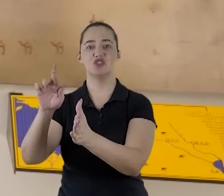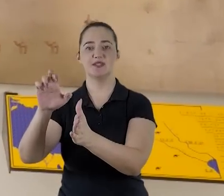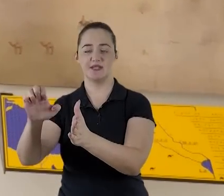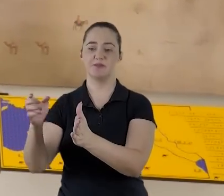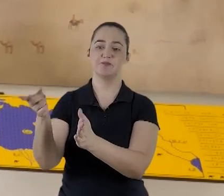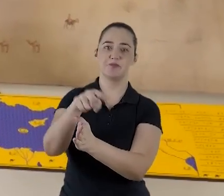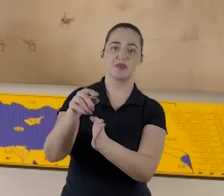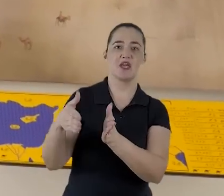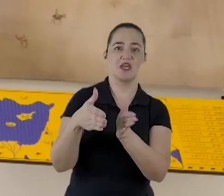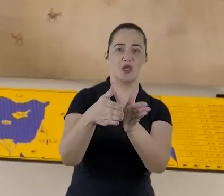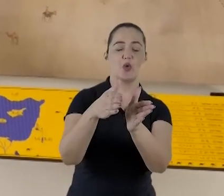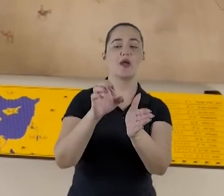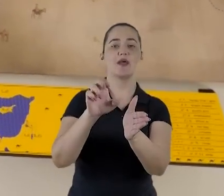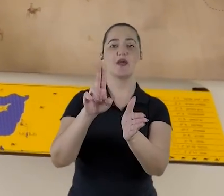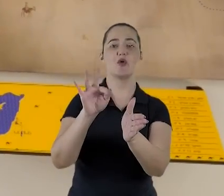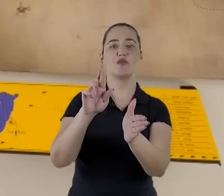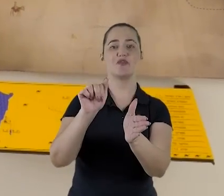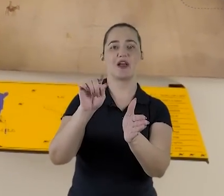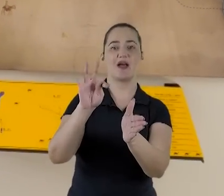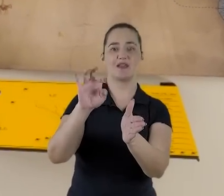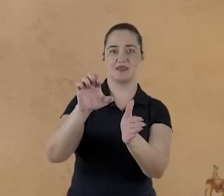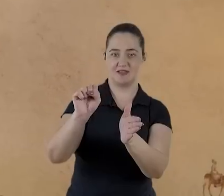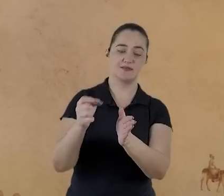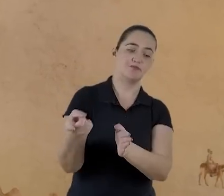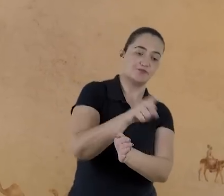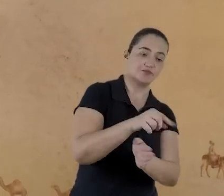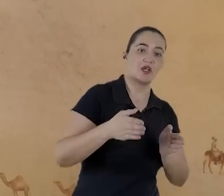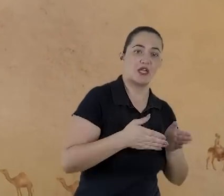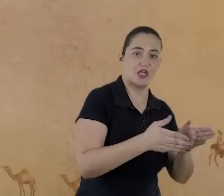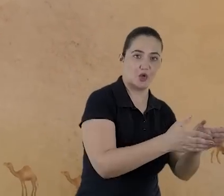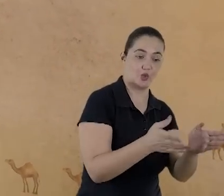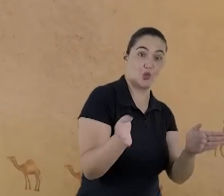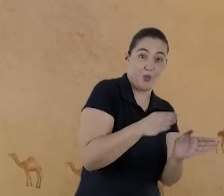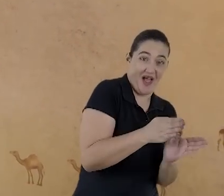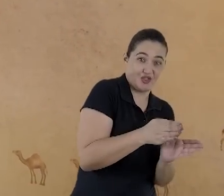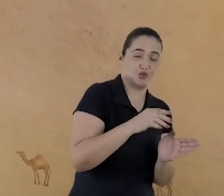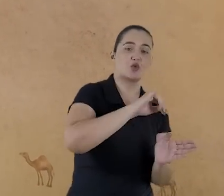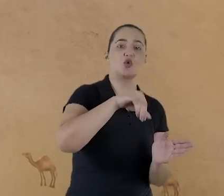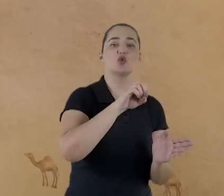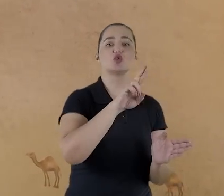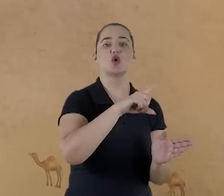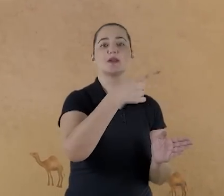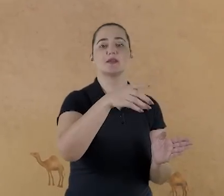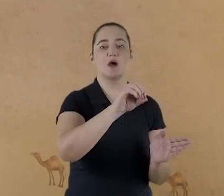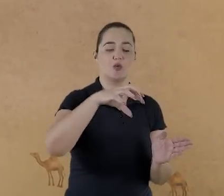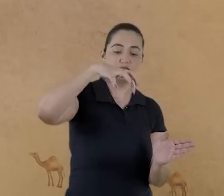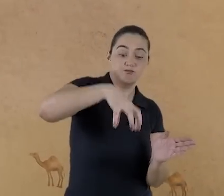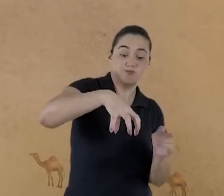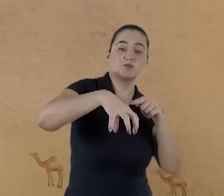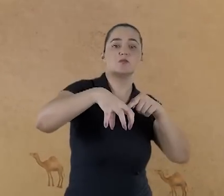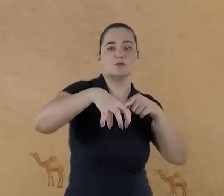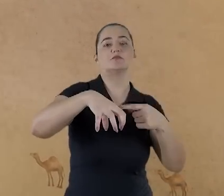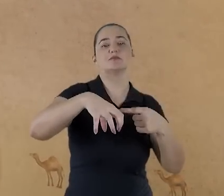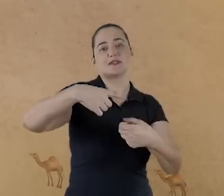desenho mostrando o Rio Jordão, o Mar Morto embaixo, o Mar da Galileia em cima, e aqui você tem justamente a localização